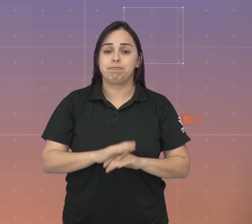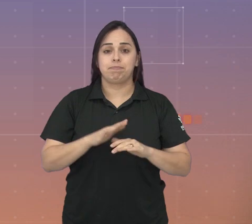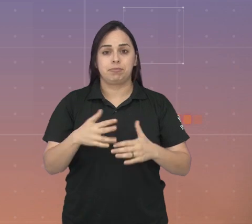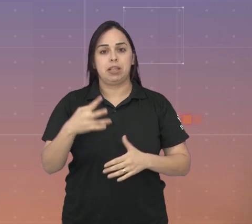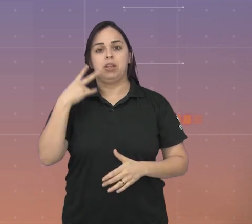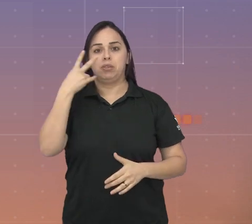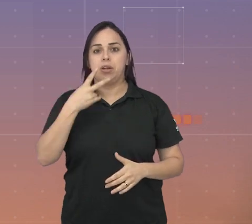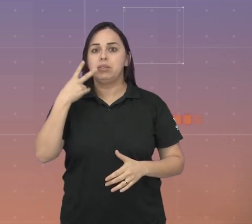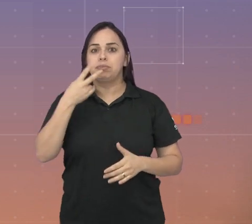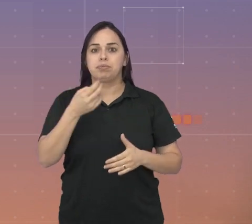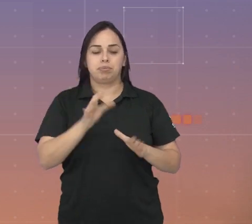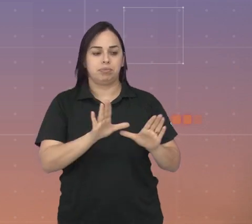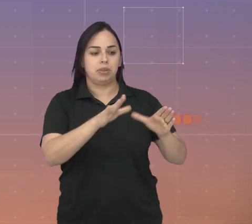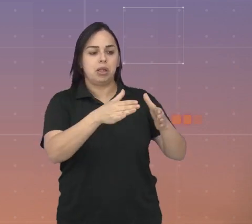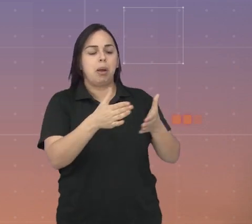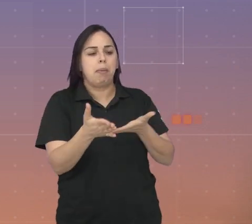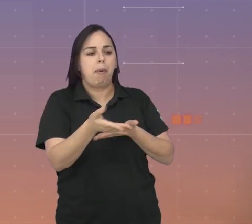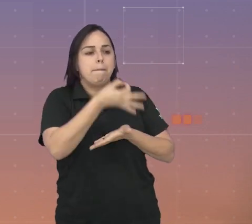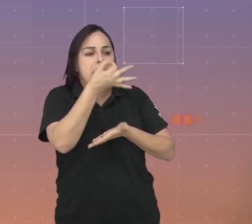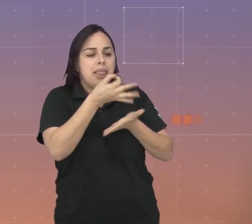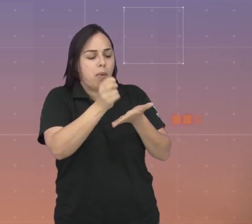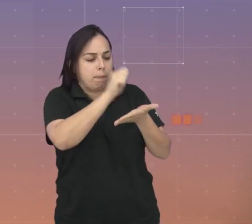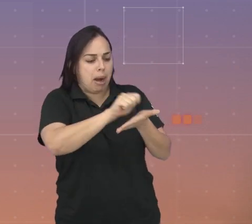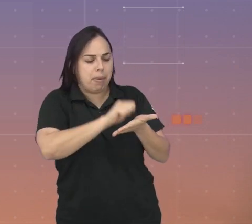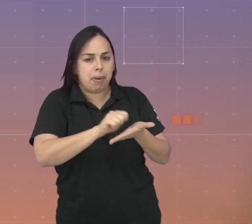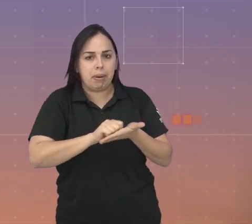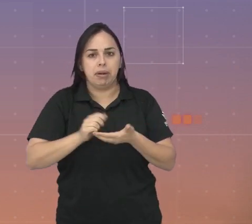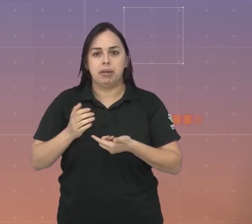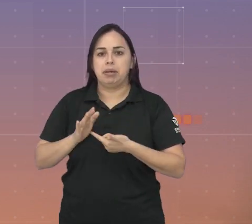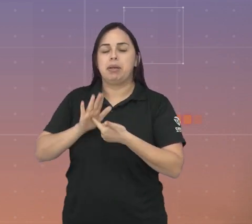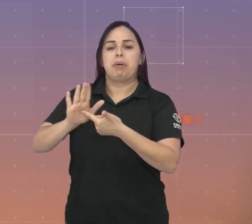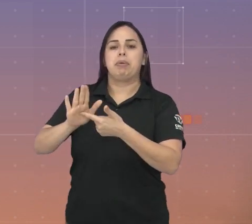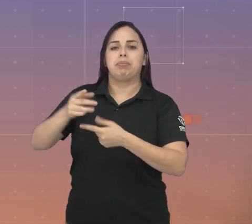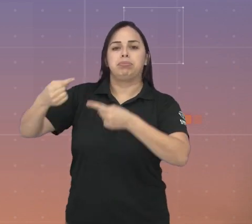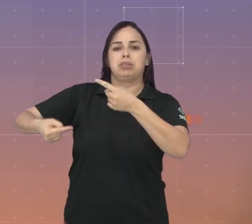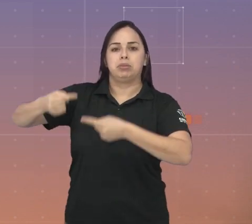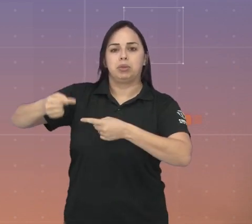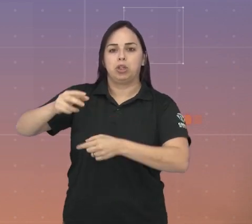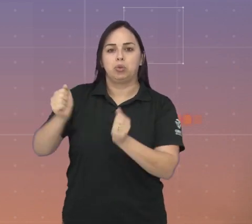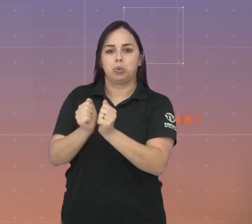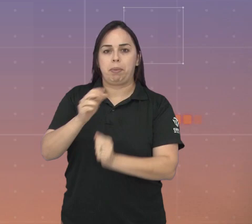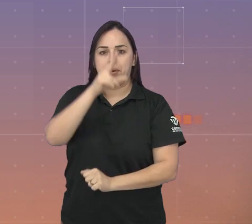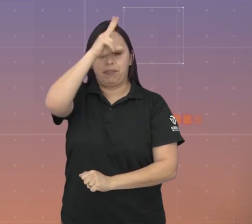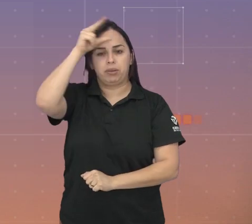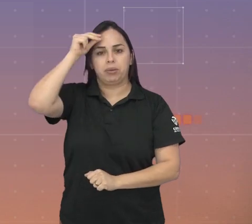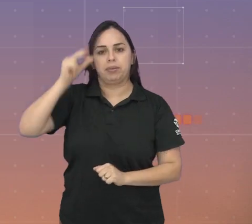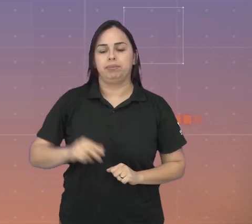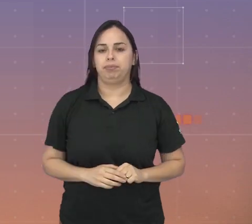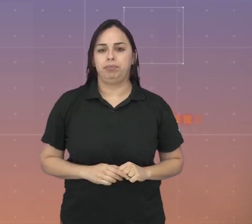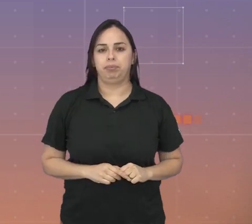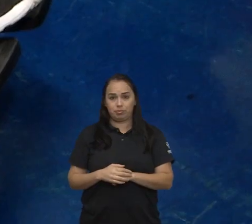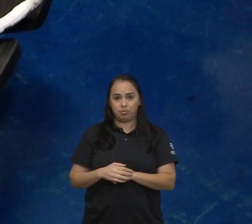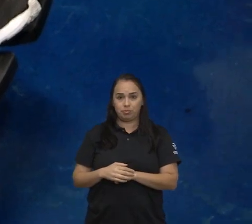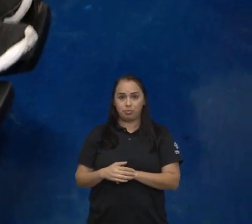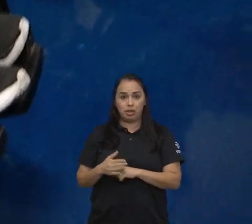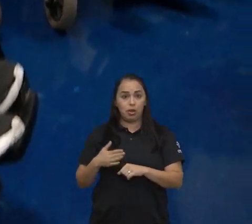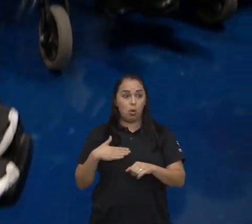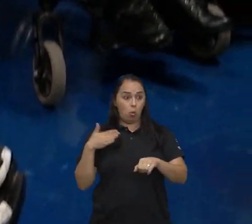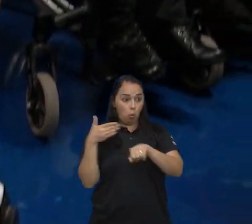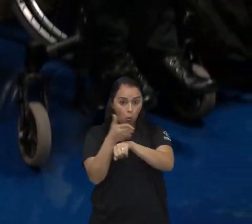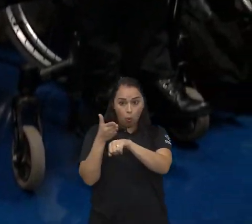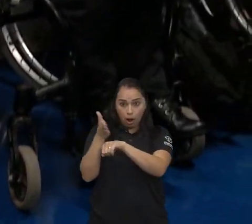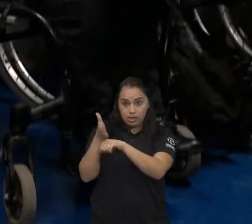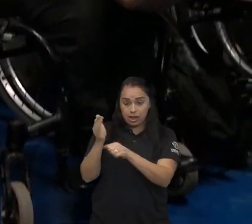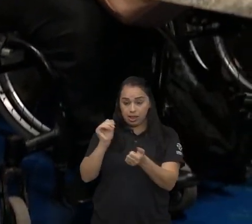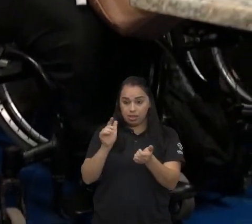veículos adaptados. Os vereadores receberam as reivindicações para levar o debate ao poder público. O acesso e